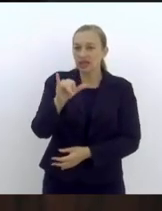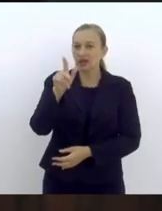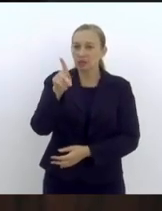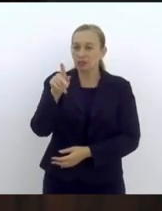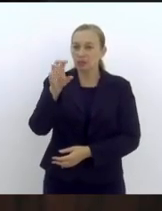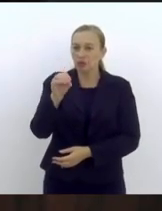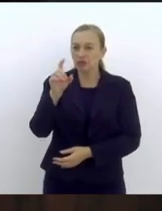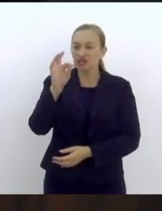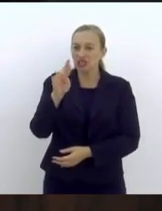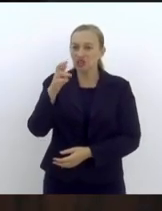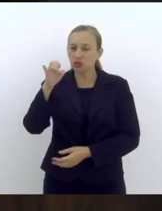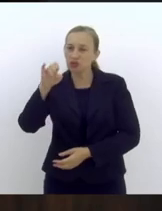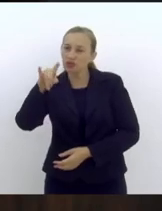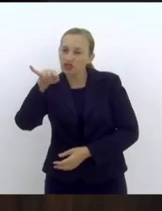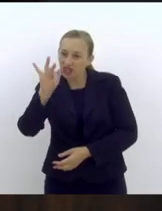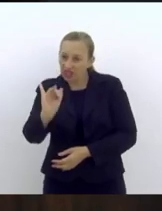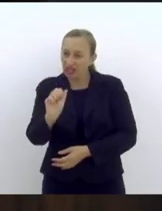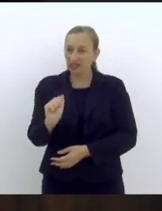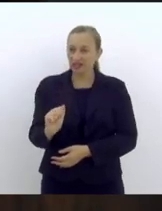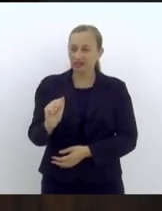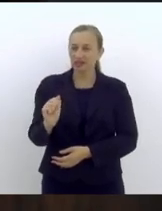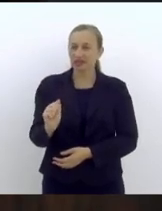síndrome de